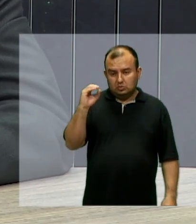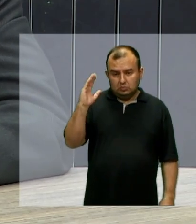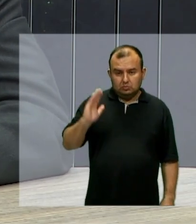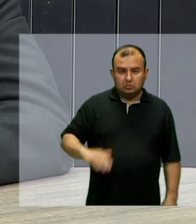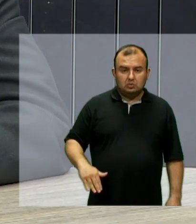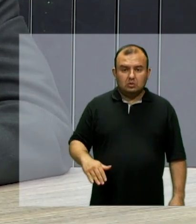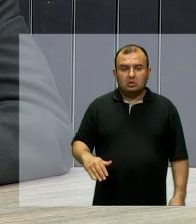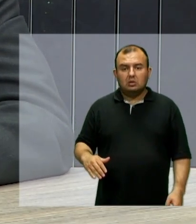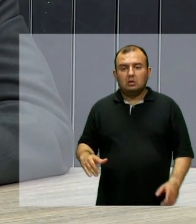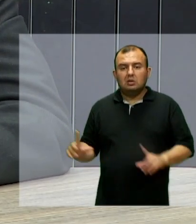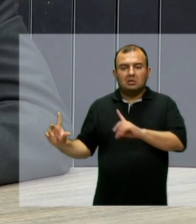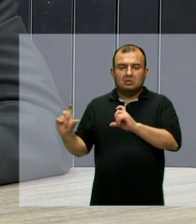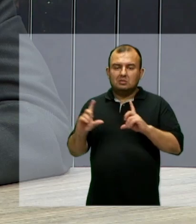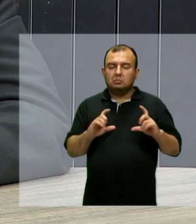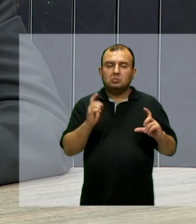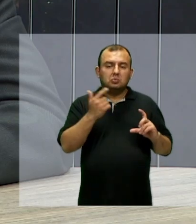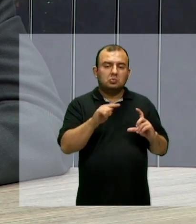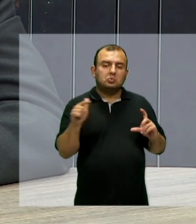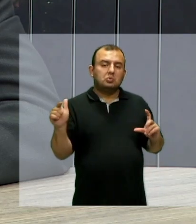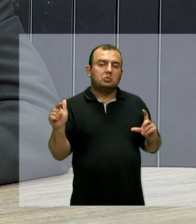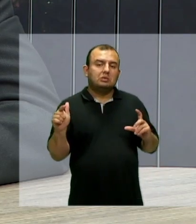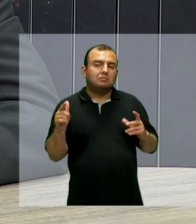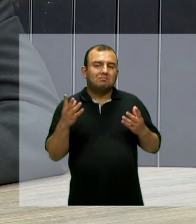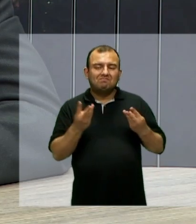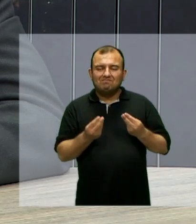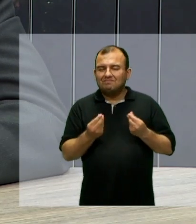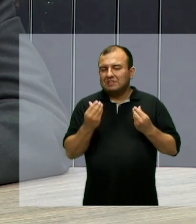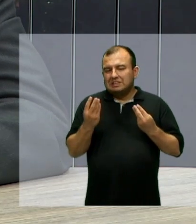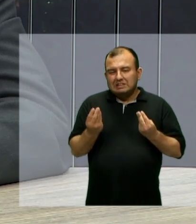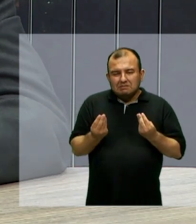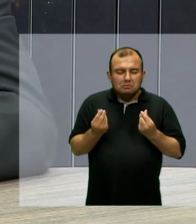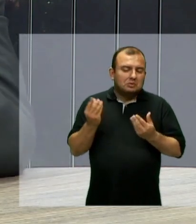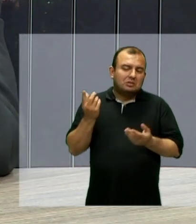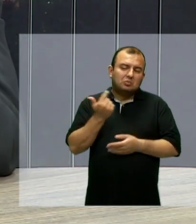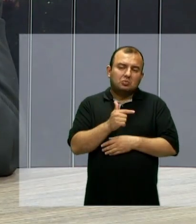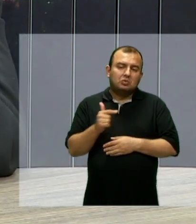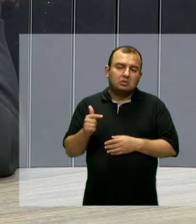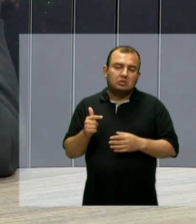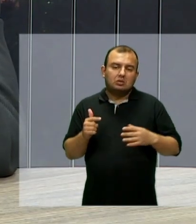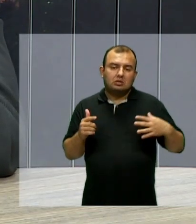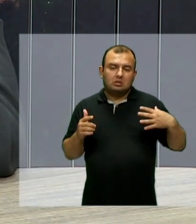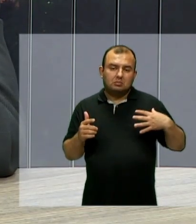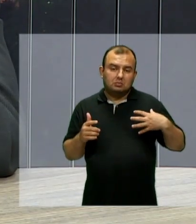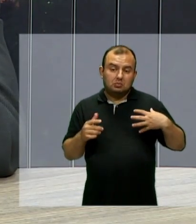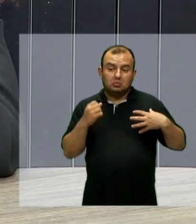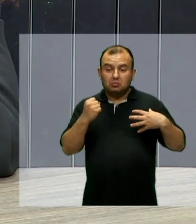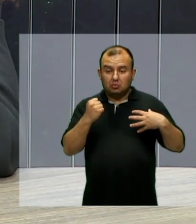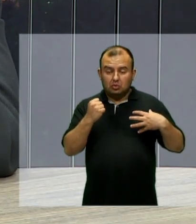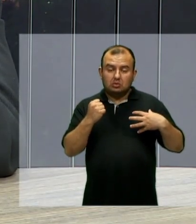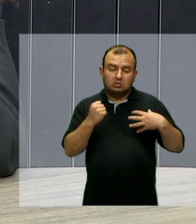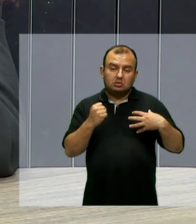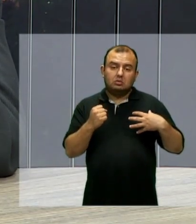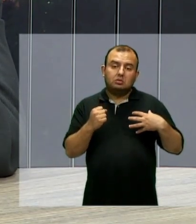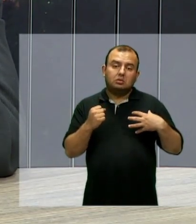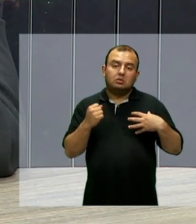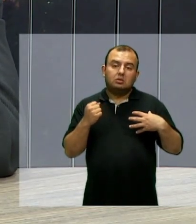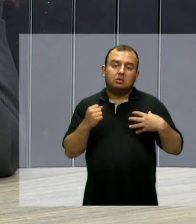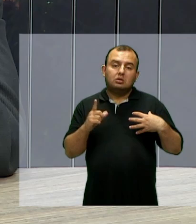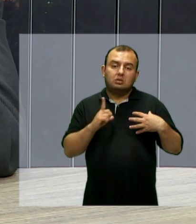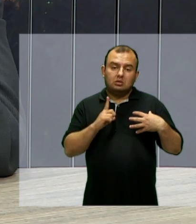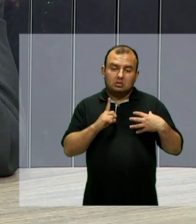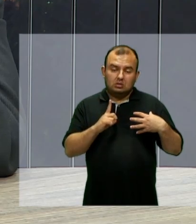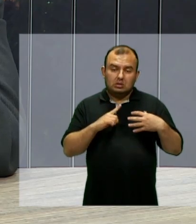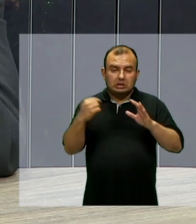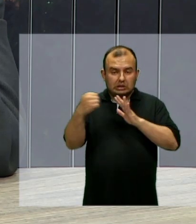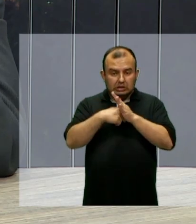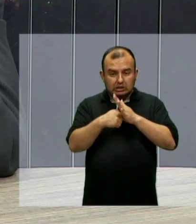a mamografia não tem muita sensibilidade, porque as mamas são muito densas, e aí você vai ter exames